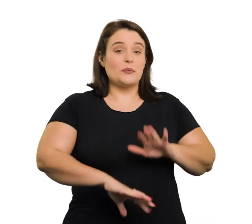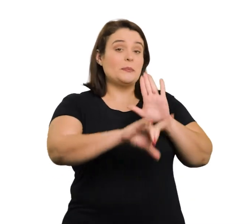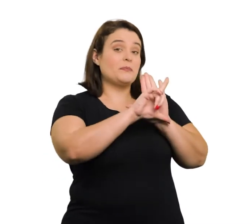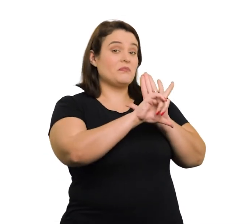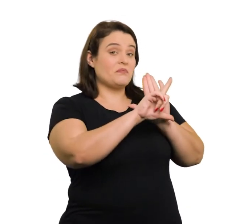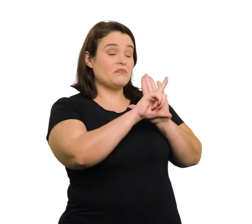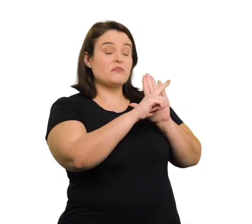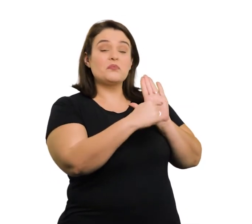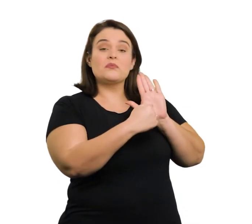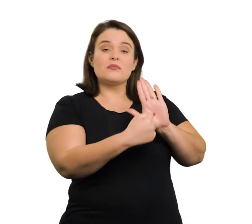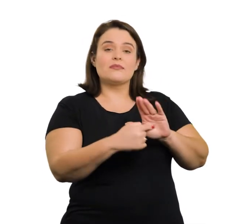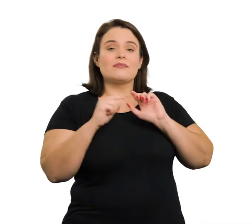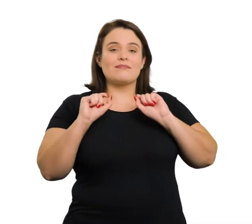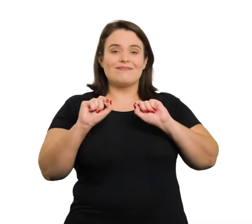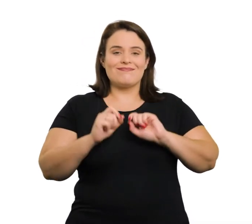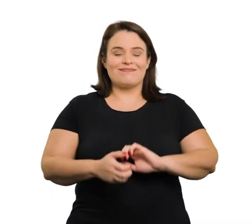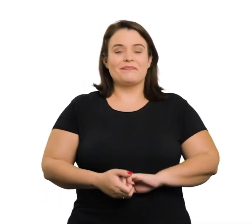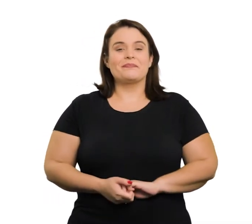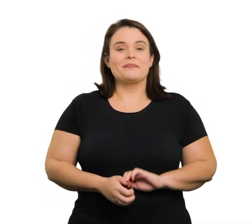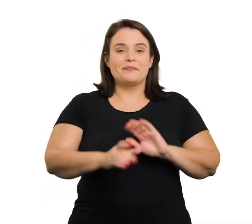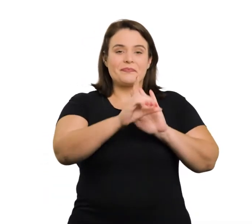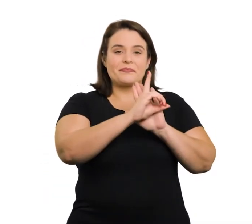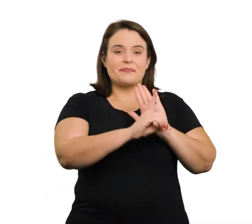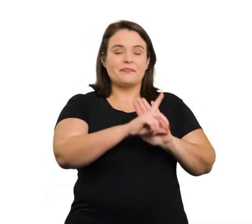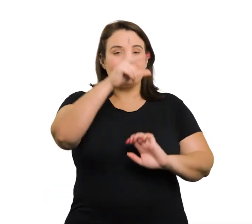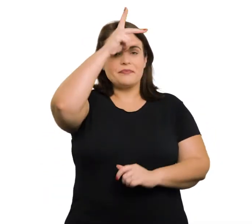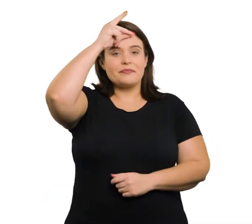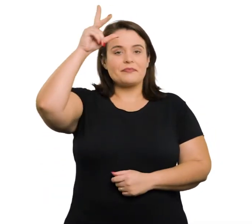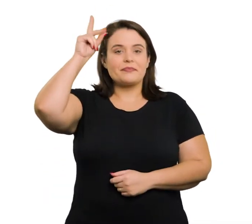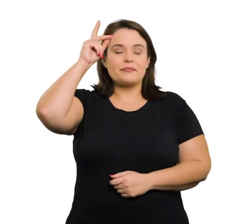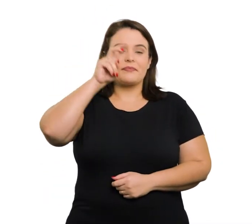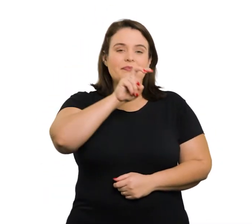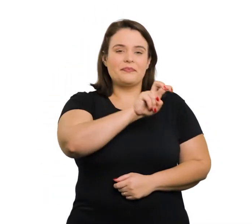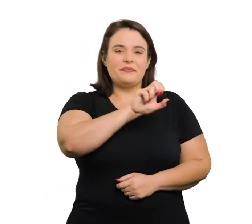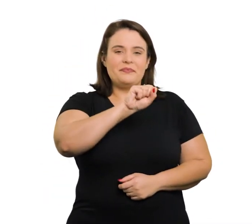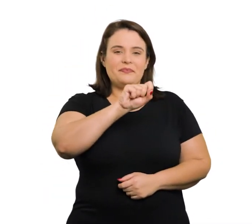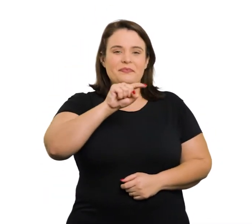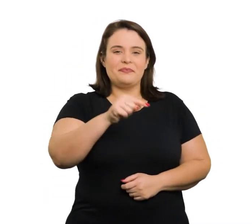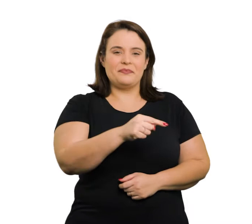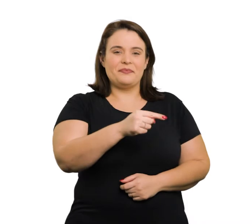O que diz a lei? Segundo o Decreto Municipal